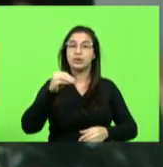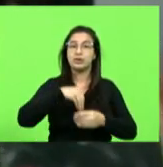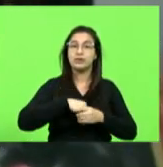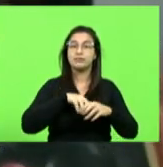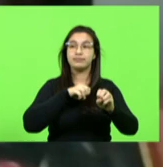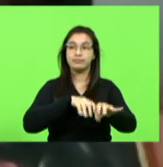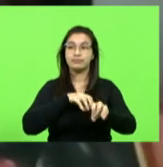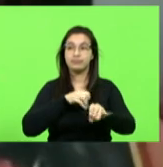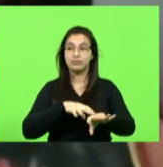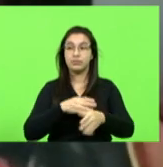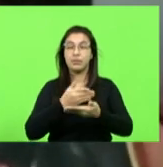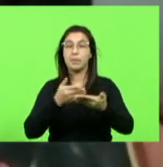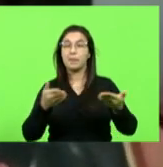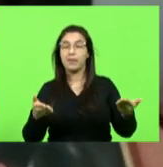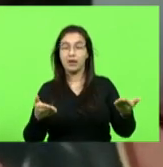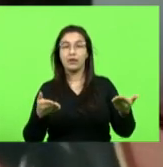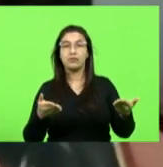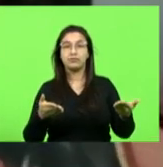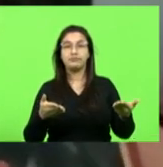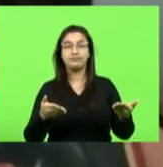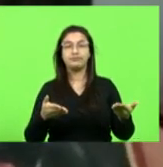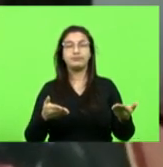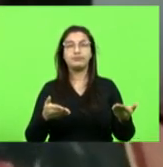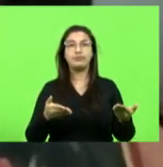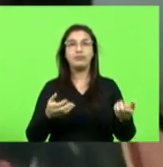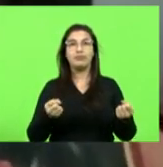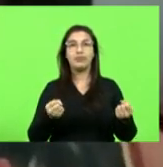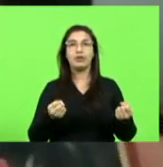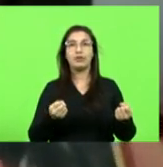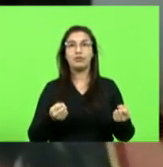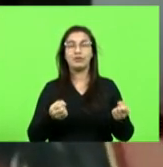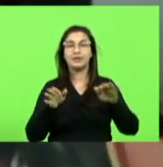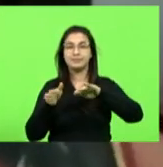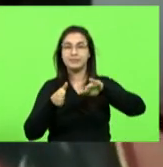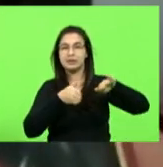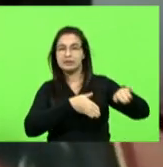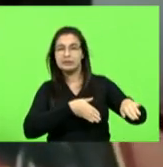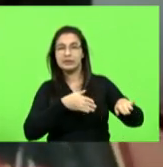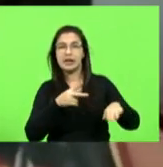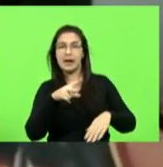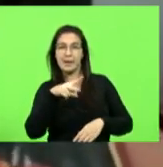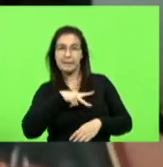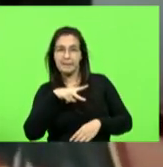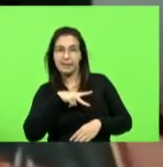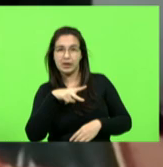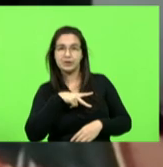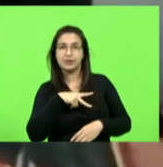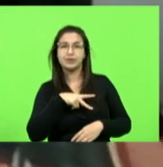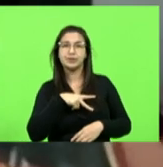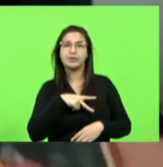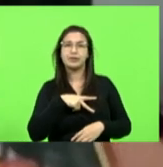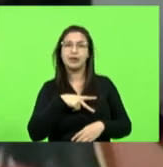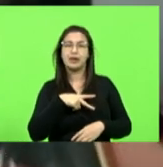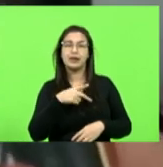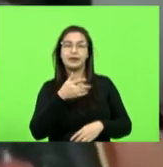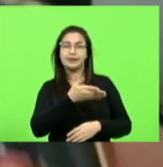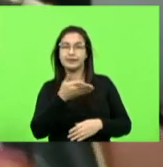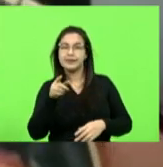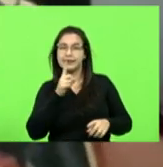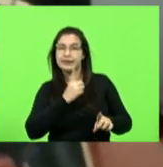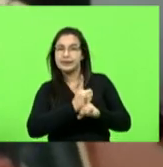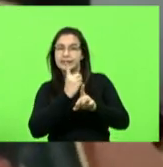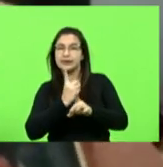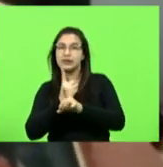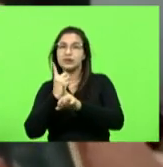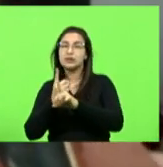Você deixa de tratar as especificidades, as particularidades, né, que ali vão se manifestar e vai ter que cumprir